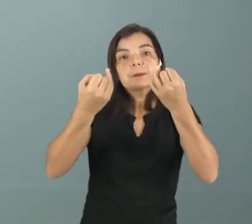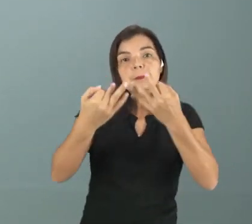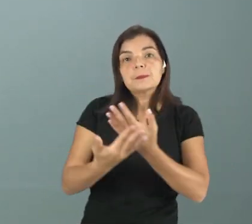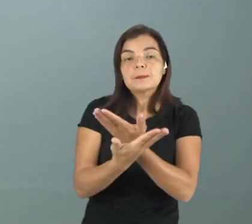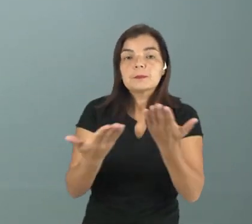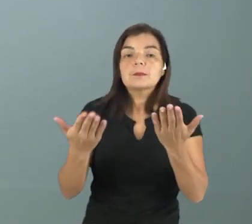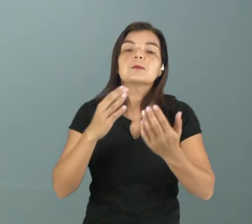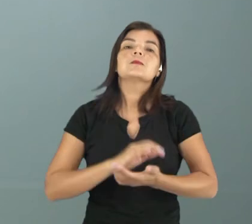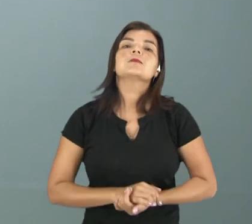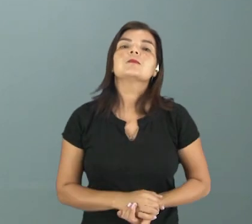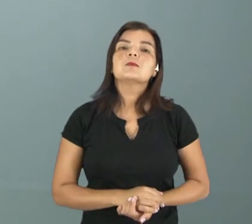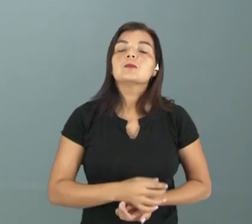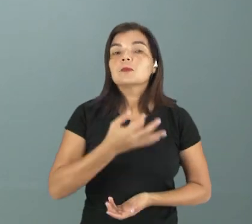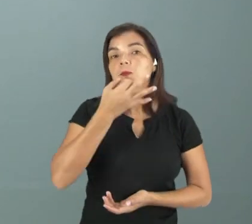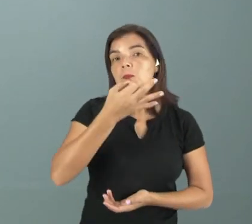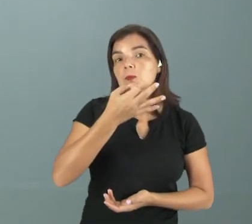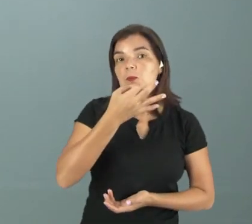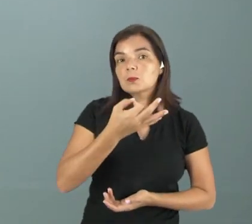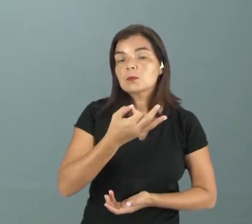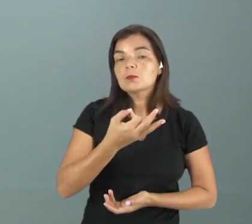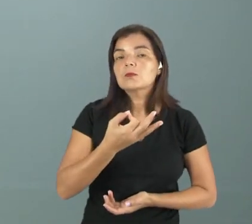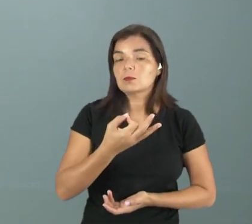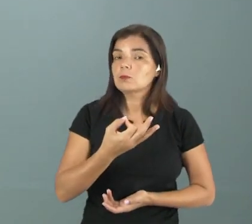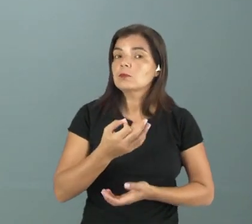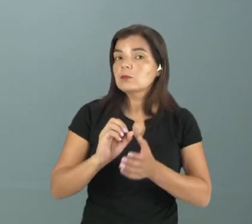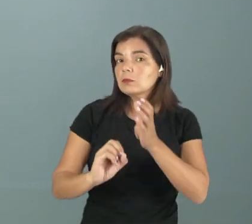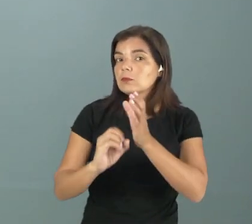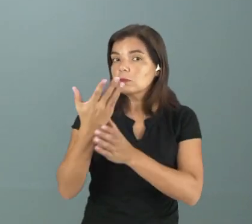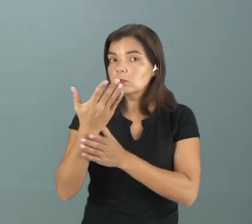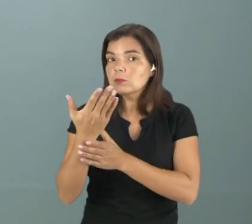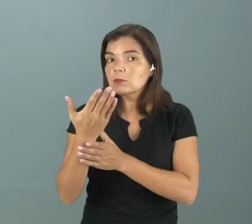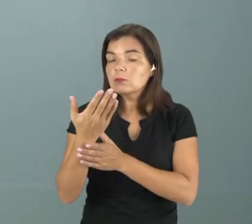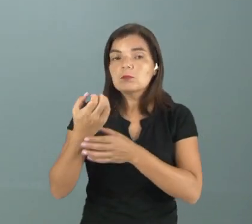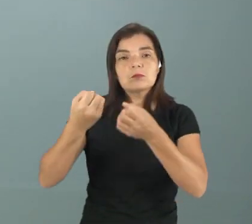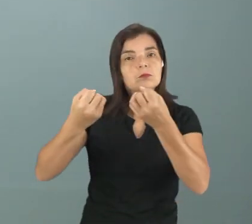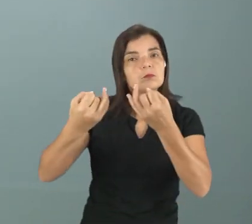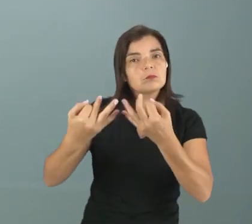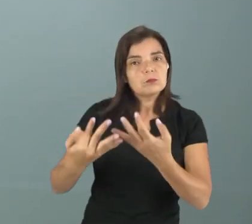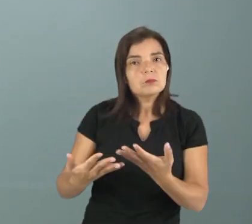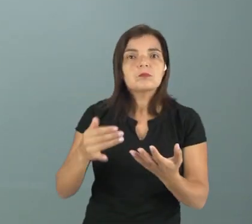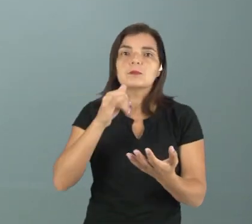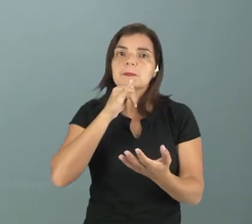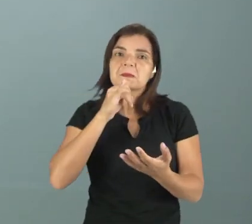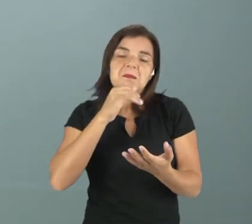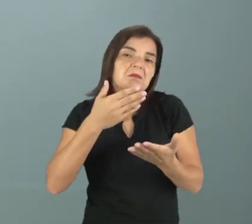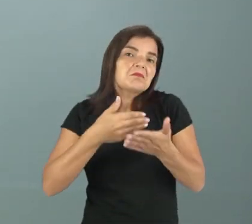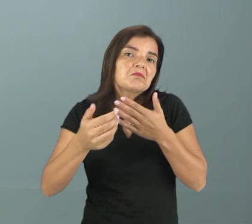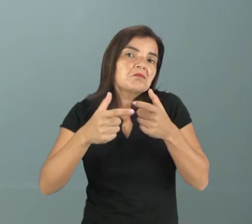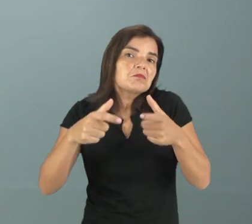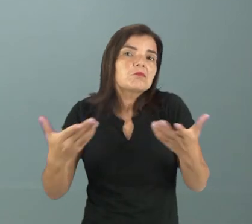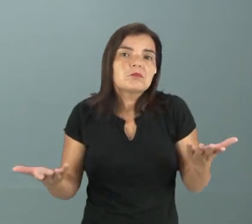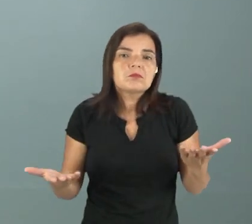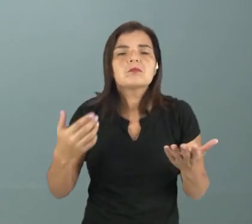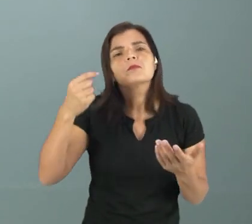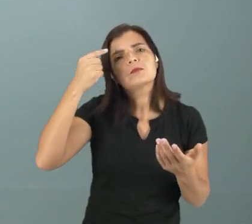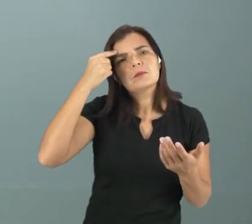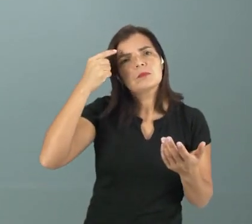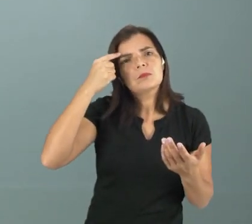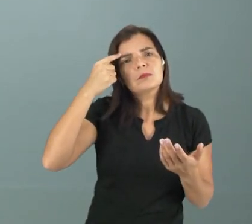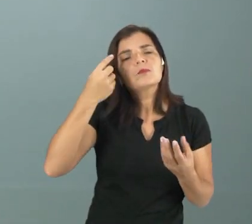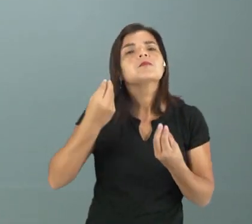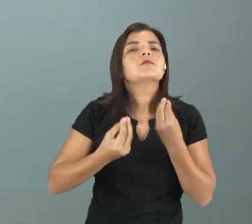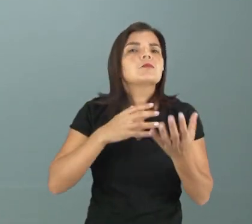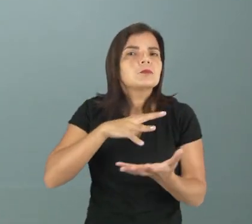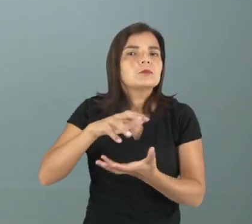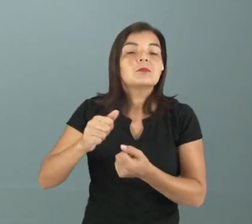com vocês agora, expondo a sua opinião, fala um fato, aconteceu um assalto em determinado canto. Já pensou, gente, como anda o